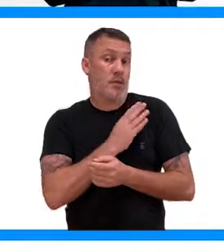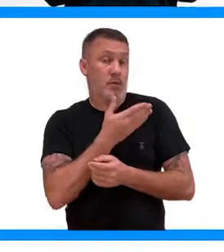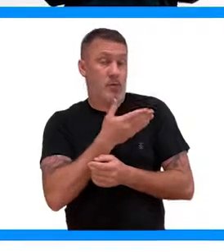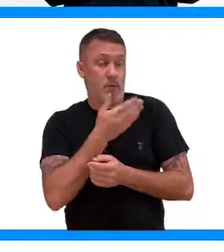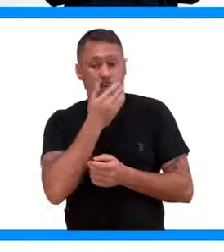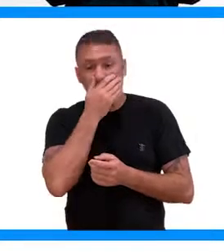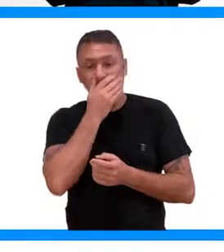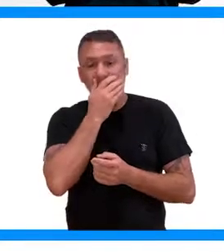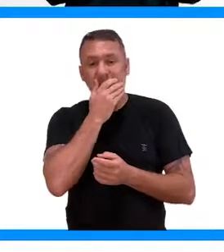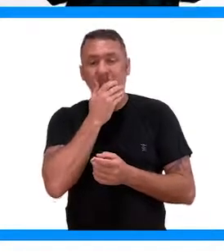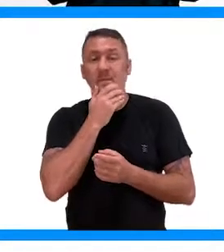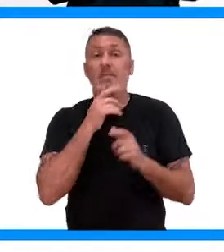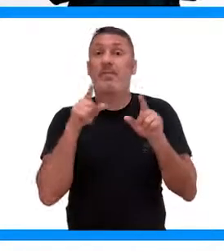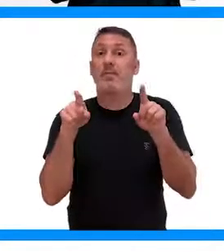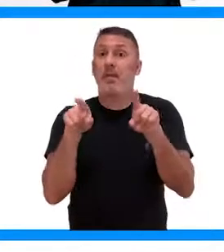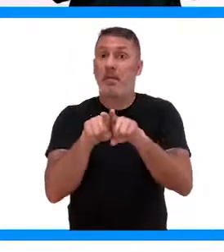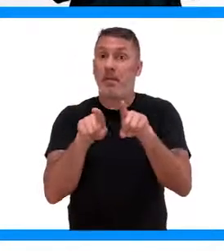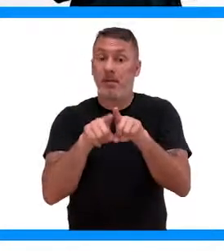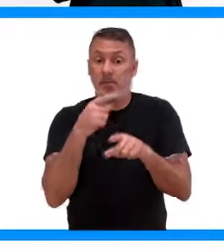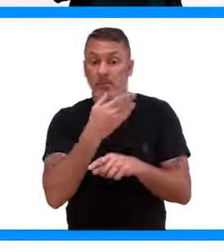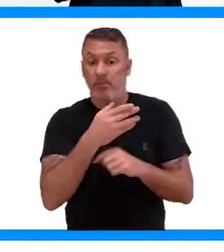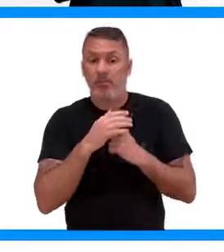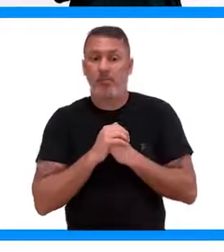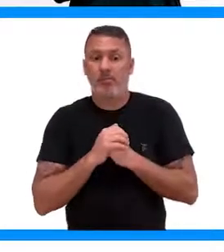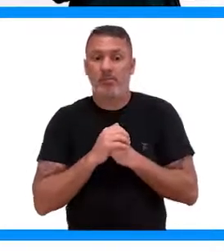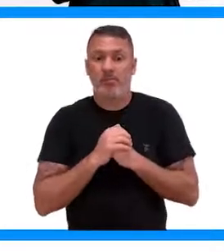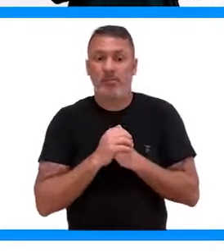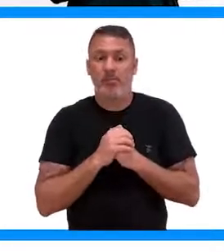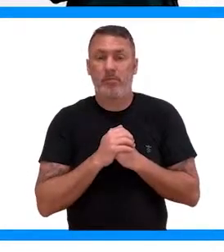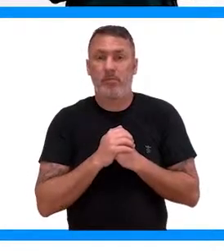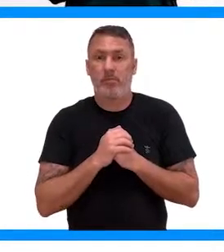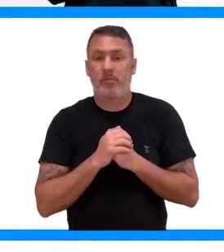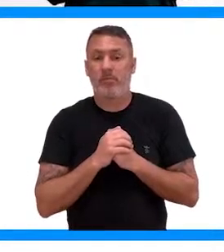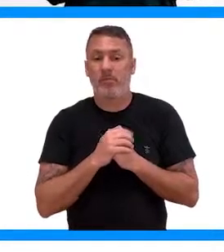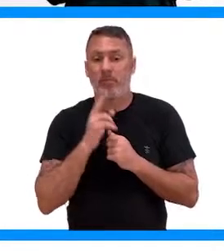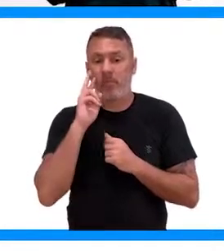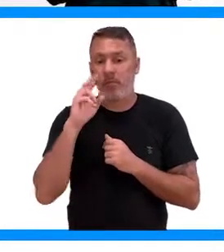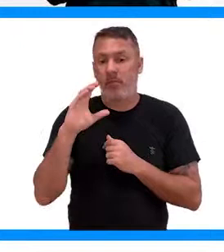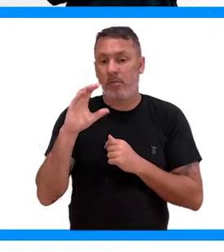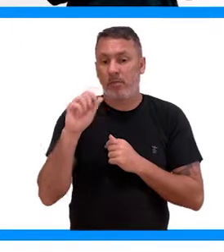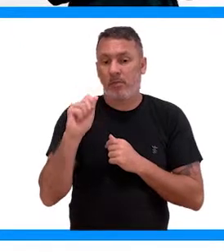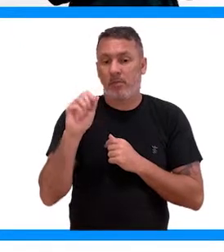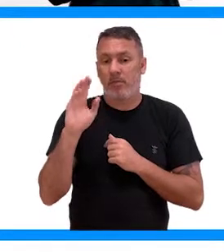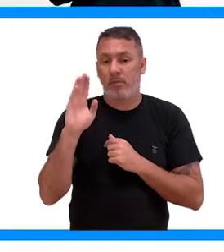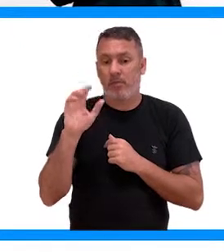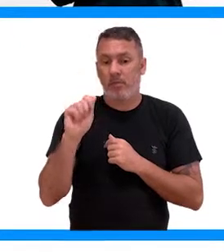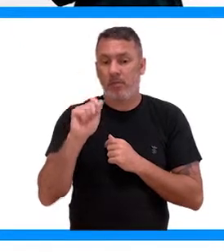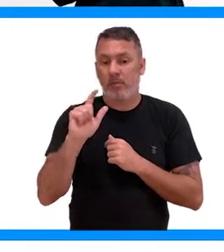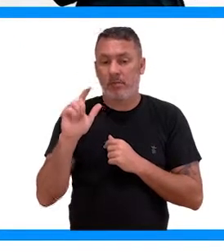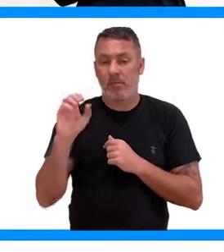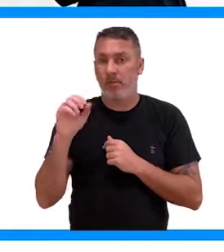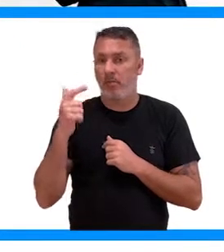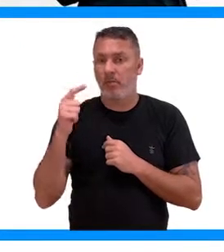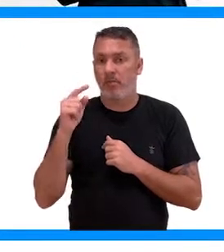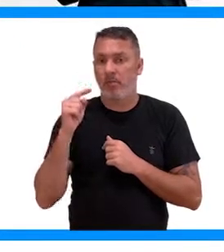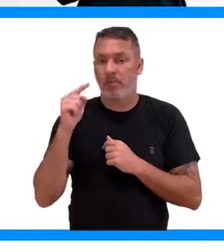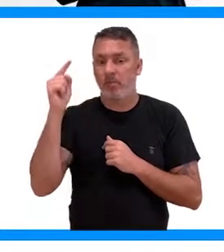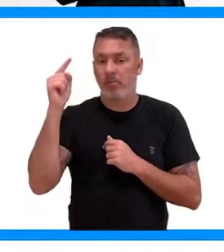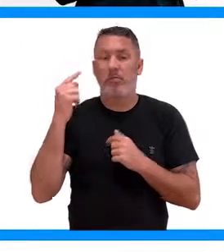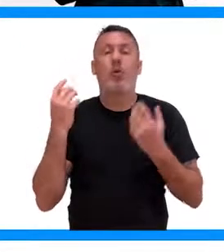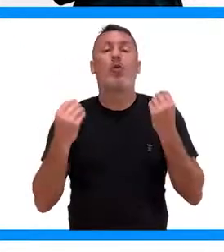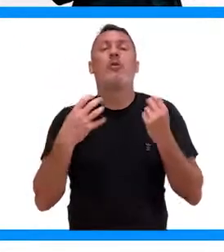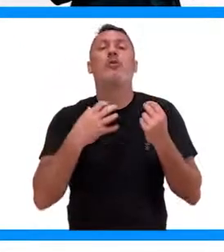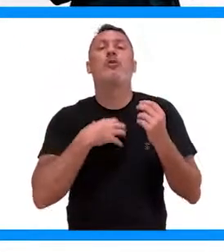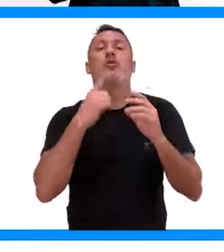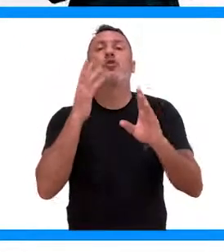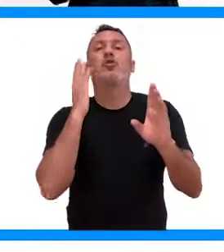Coração, coração. Também, também. Cavalho, observem, essa daí não tem acento.